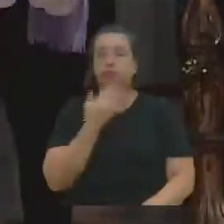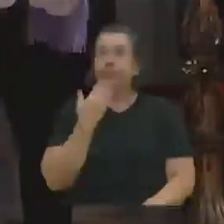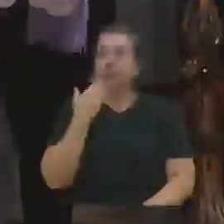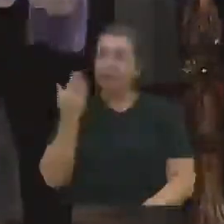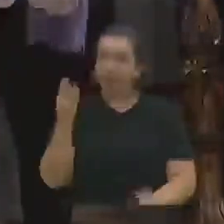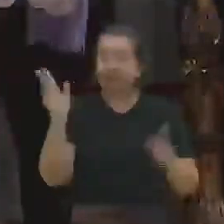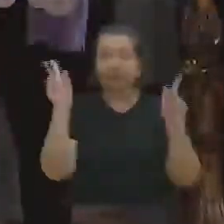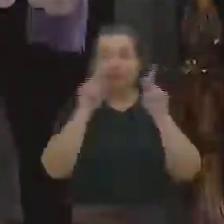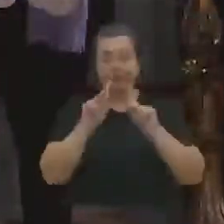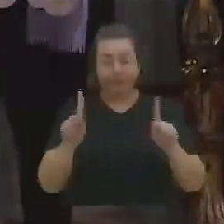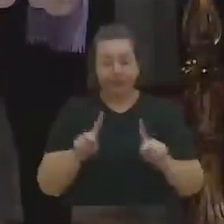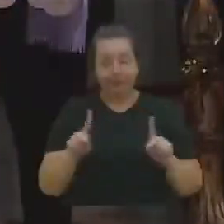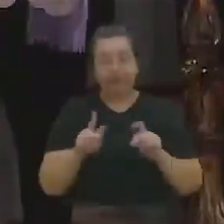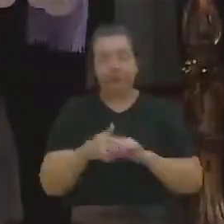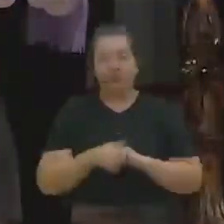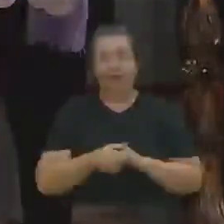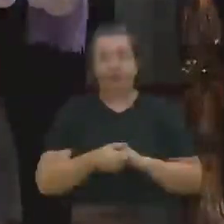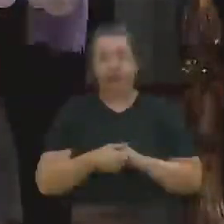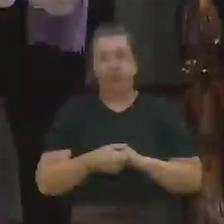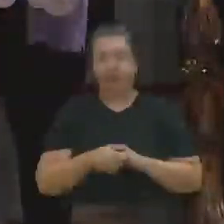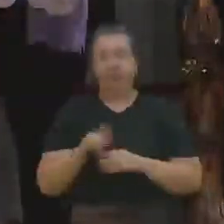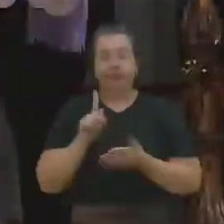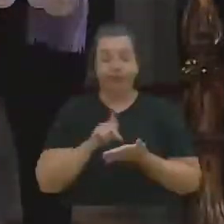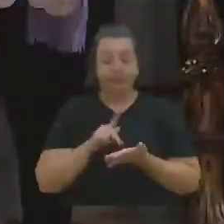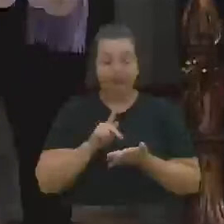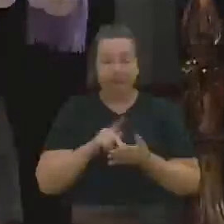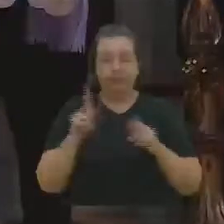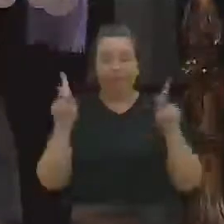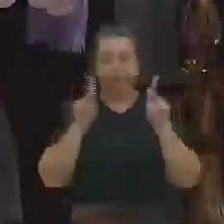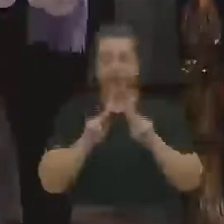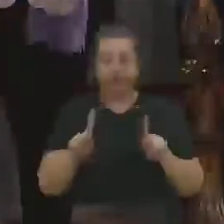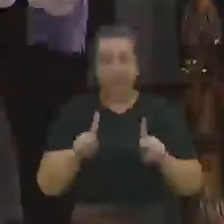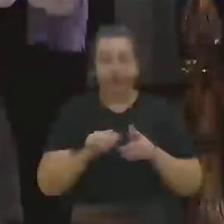peçamos a paz, a verdadeira paz.